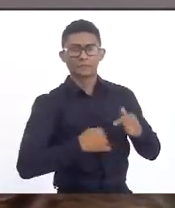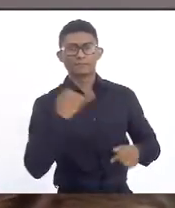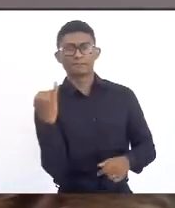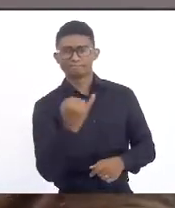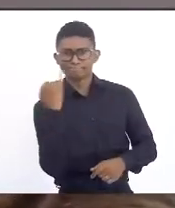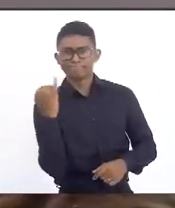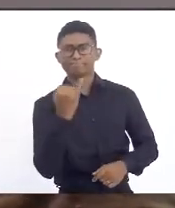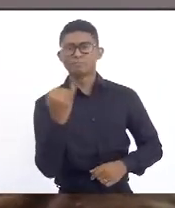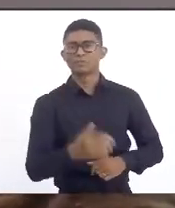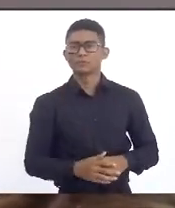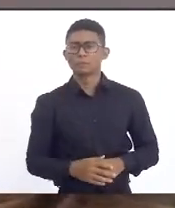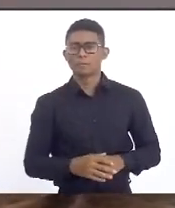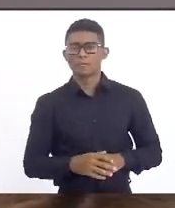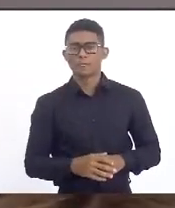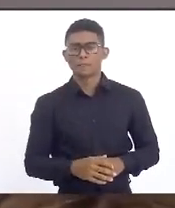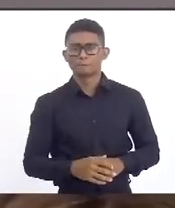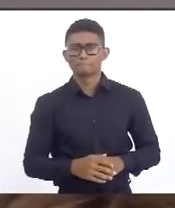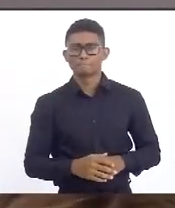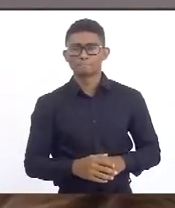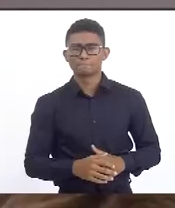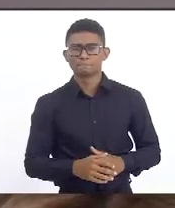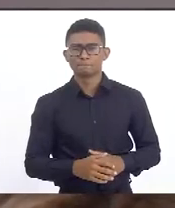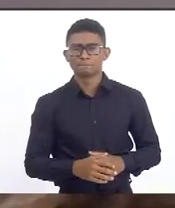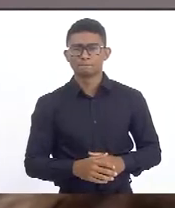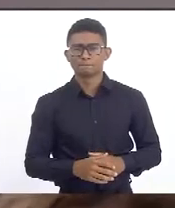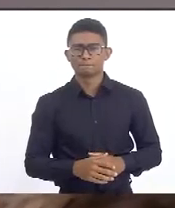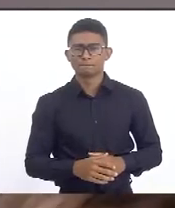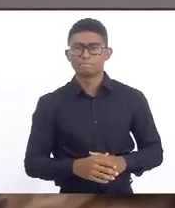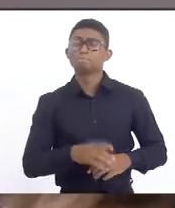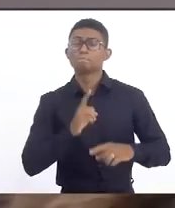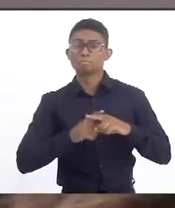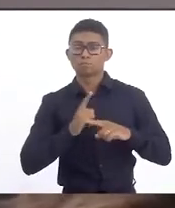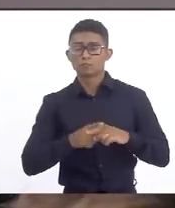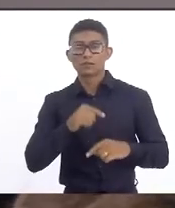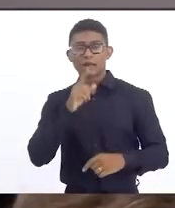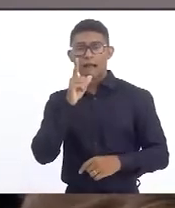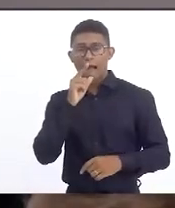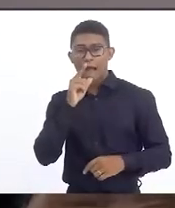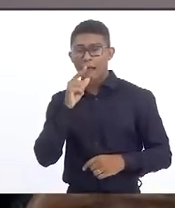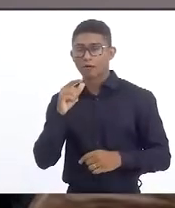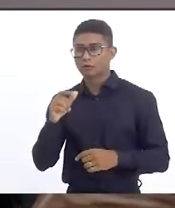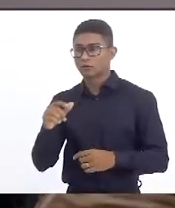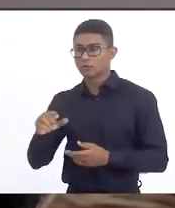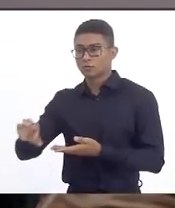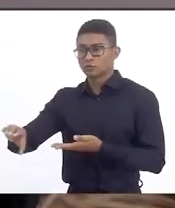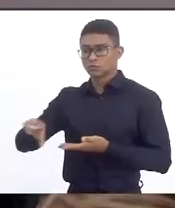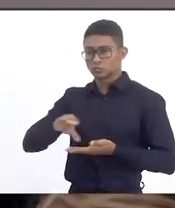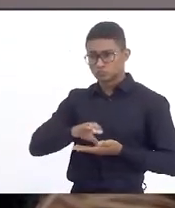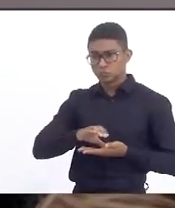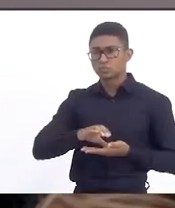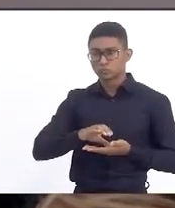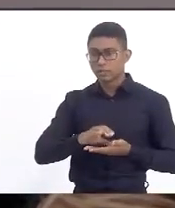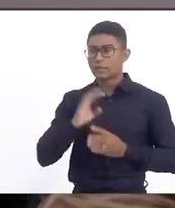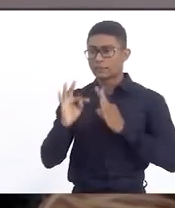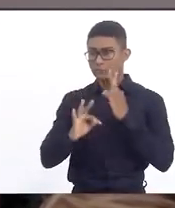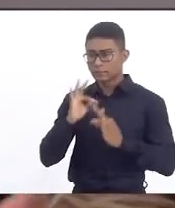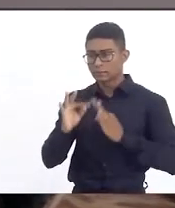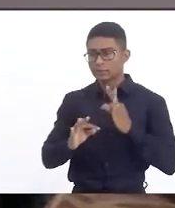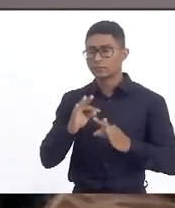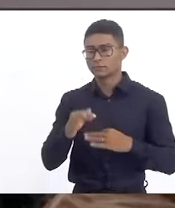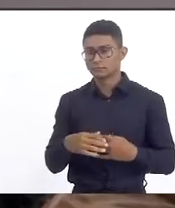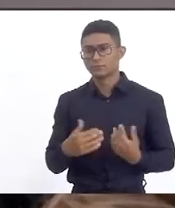na verdade, que é a captação, o tratamento e a entrega dessa água à concessionária. Por